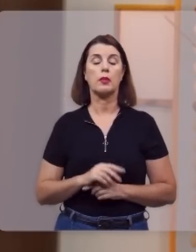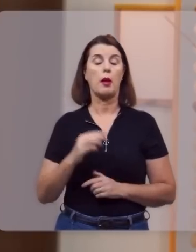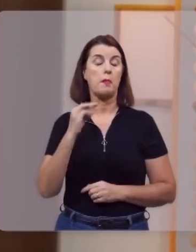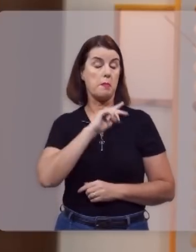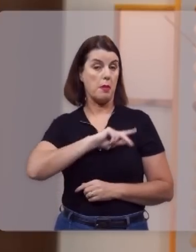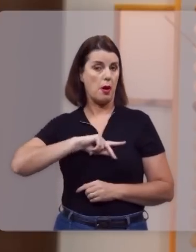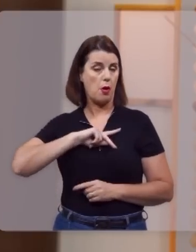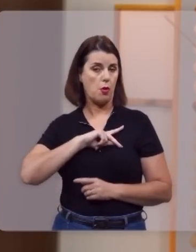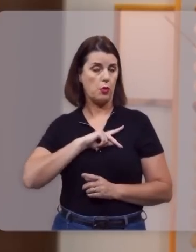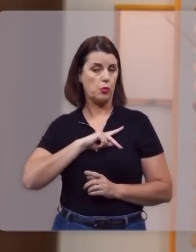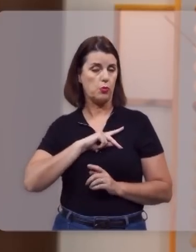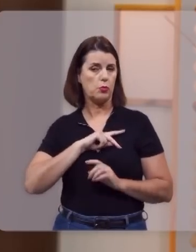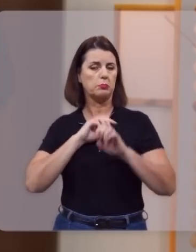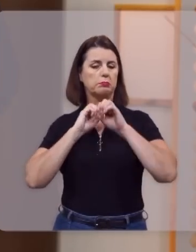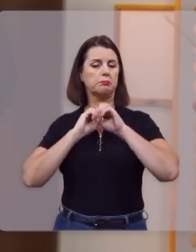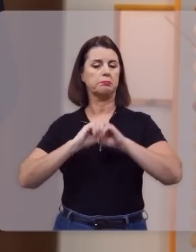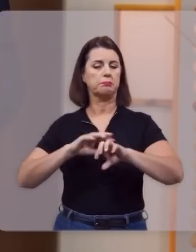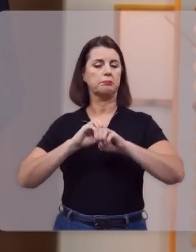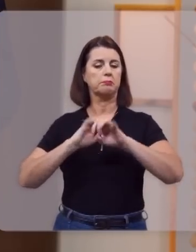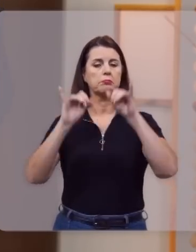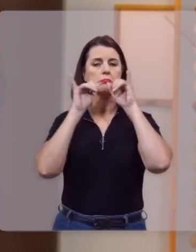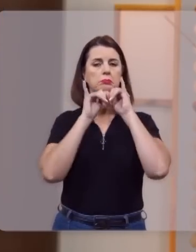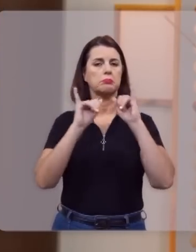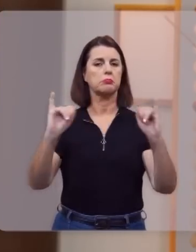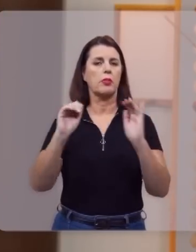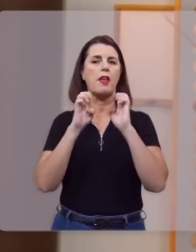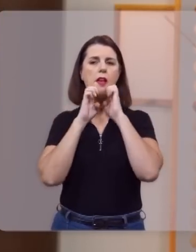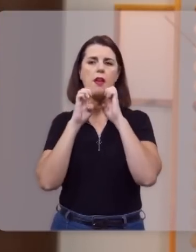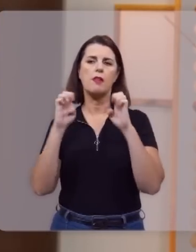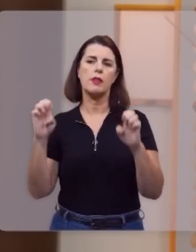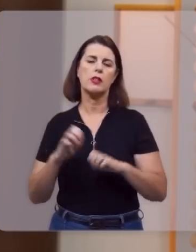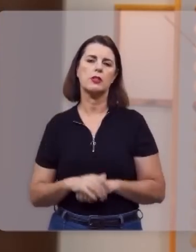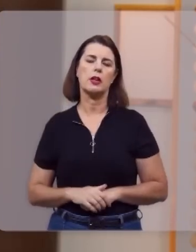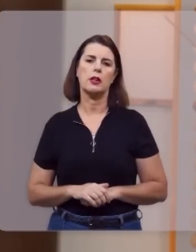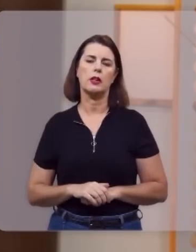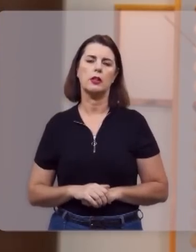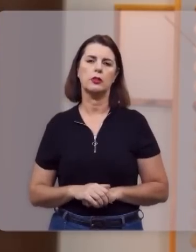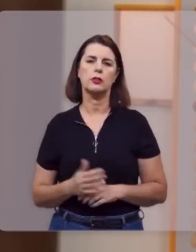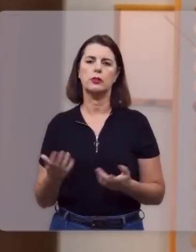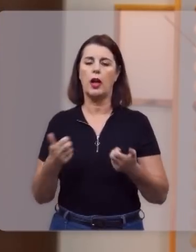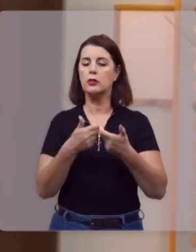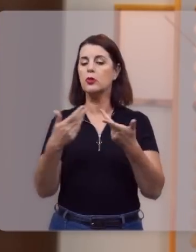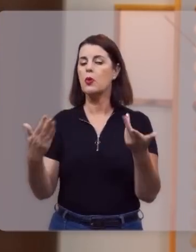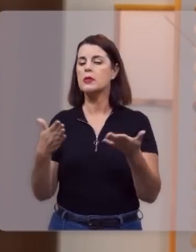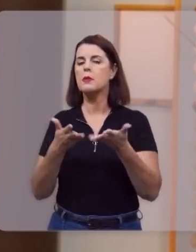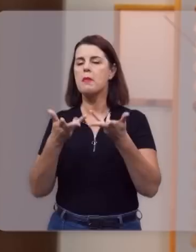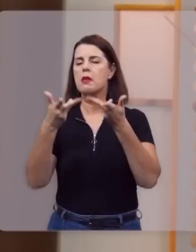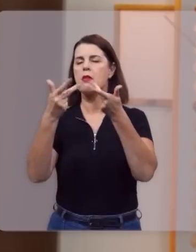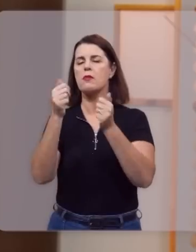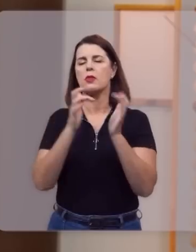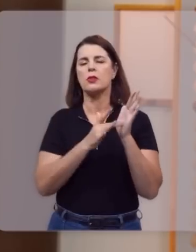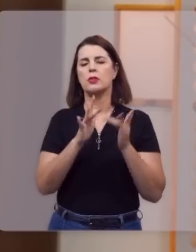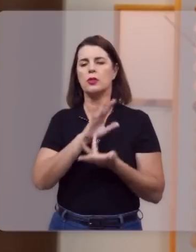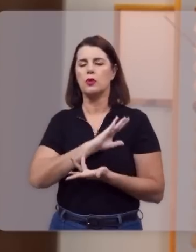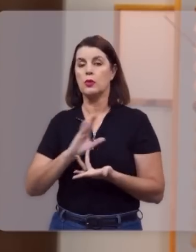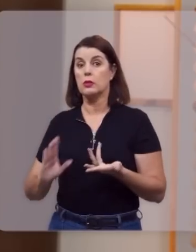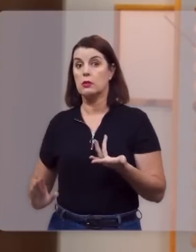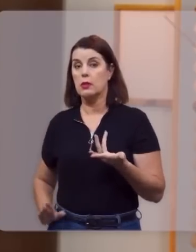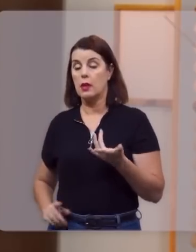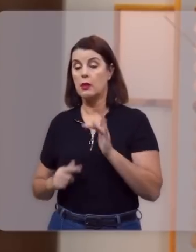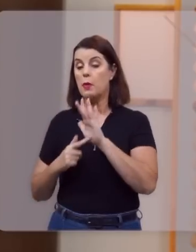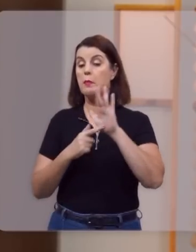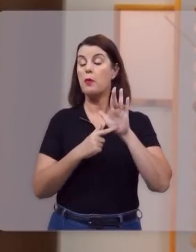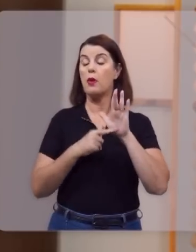Paulo anuncia o evangelho das insondáveis riquezas de Cristo e mostra que